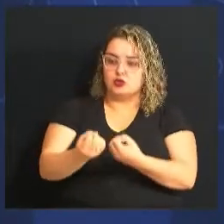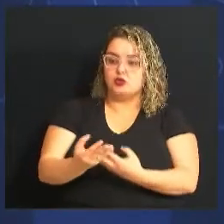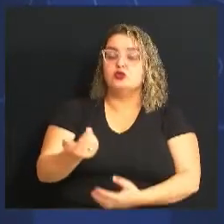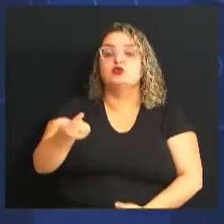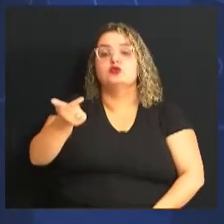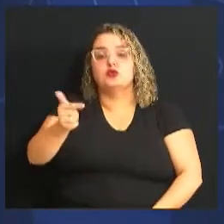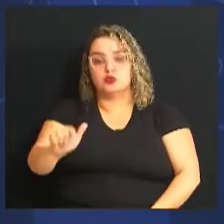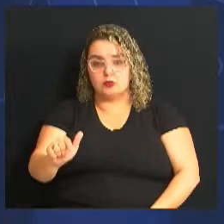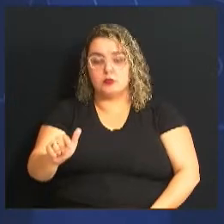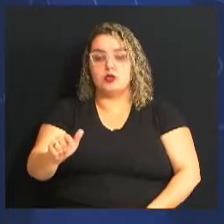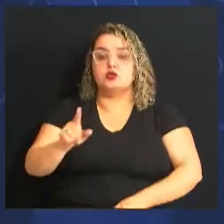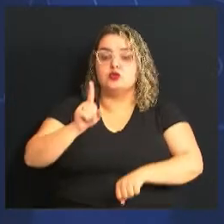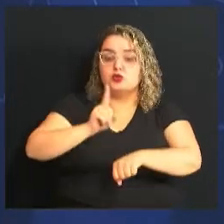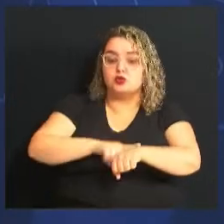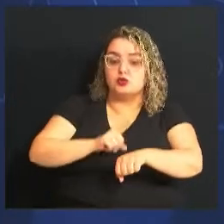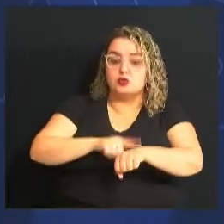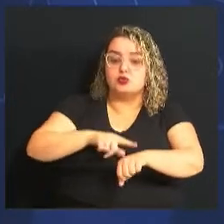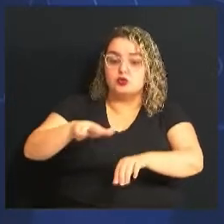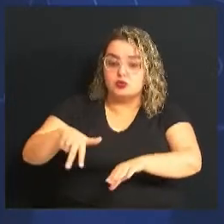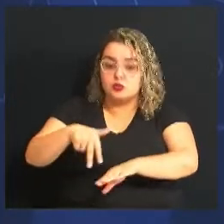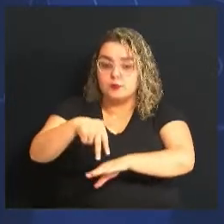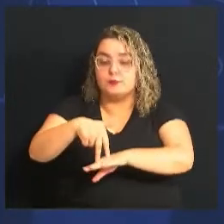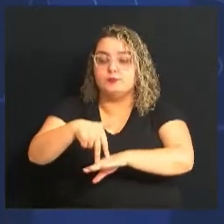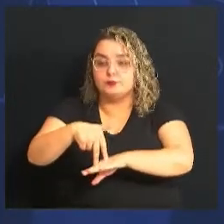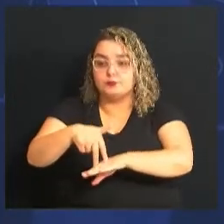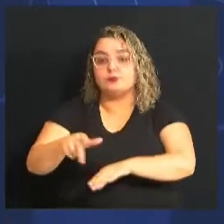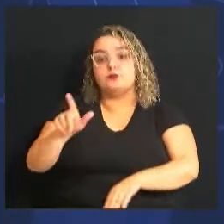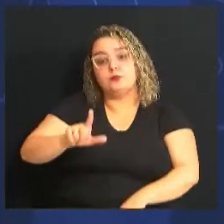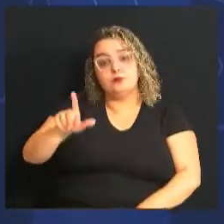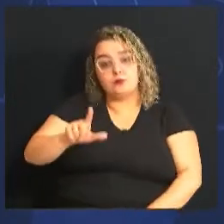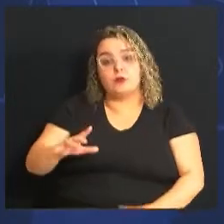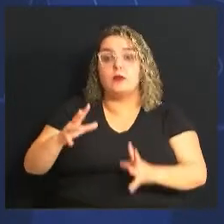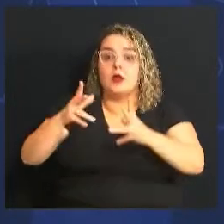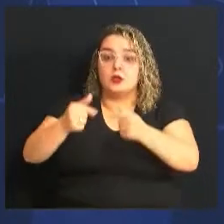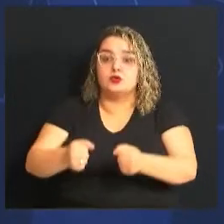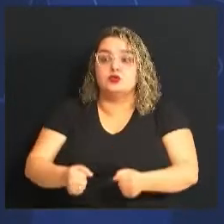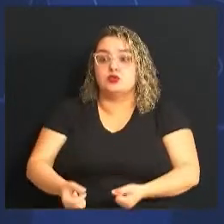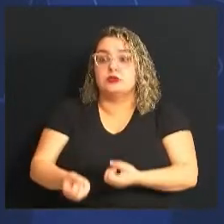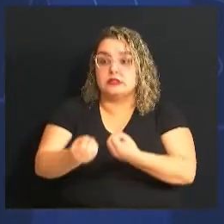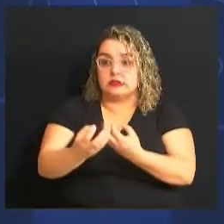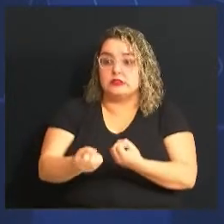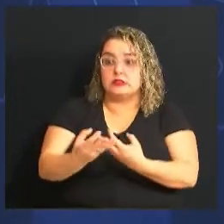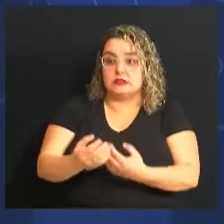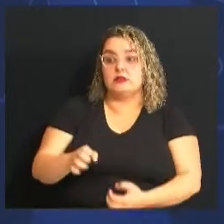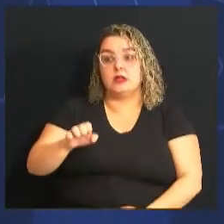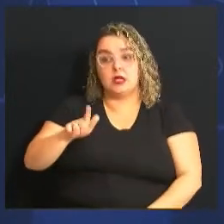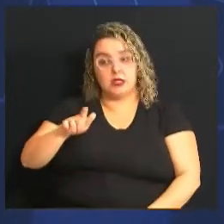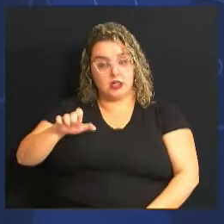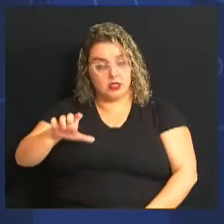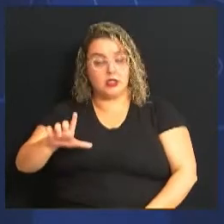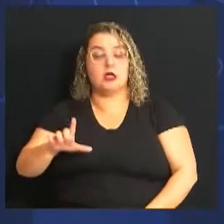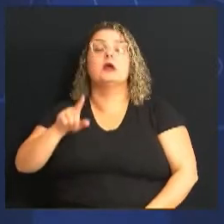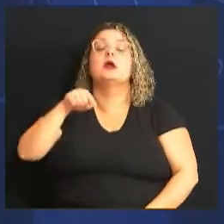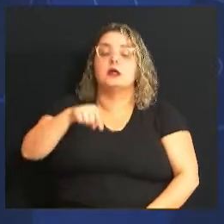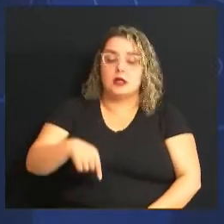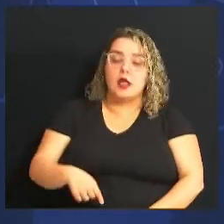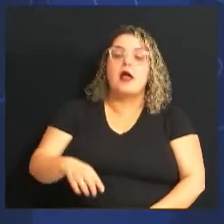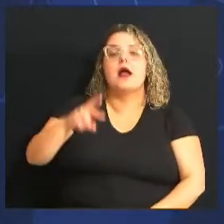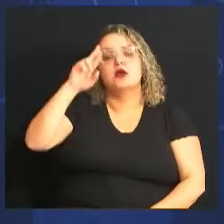a disponibilidade do tempo e claro, também todas as informações da Egli Prado, que é a chefe de